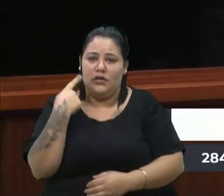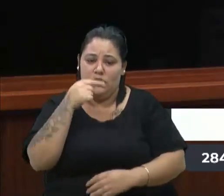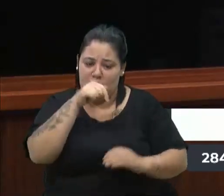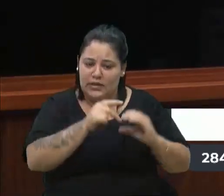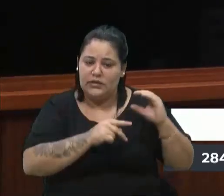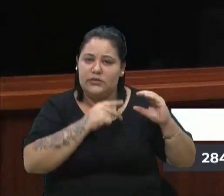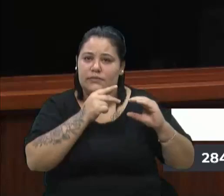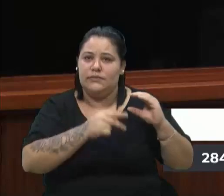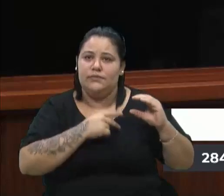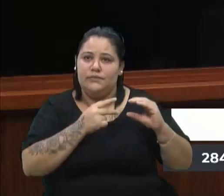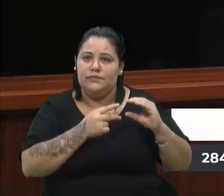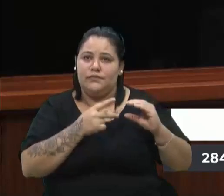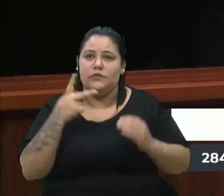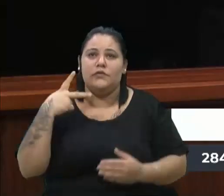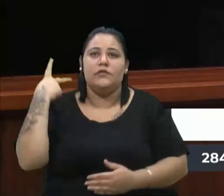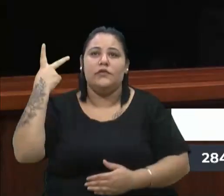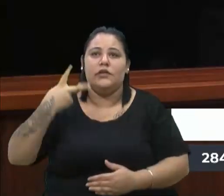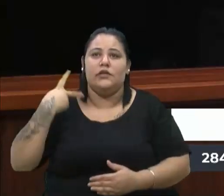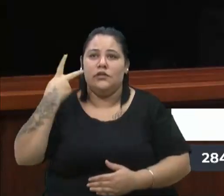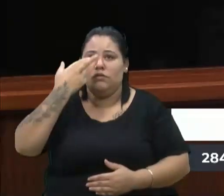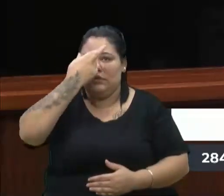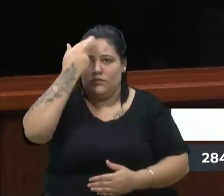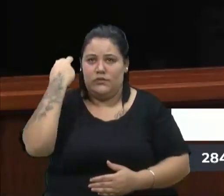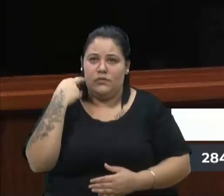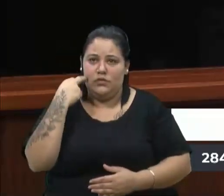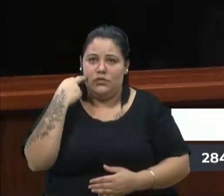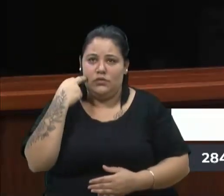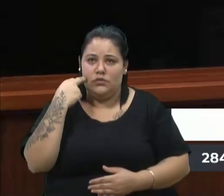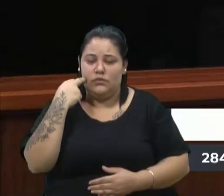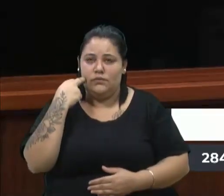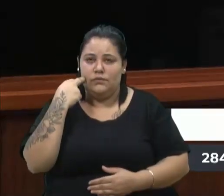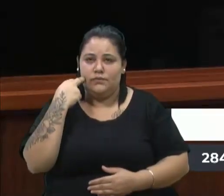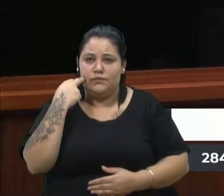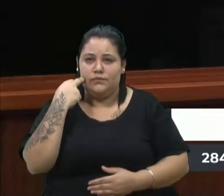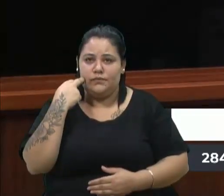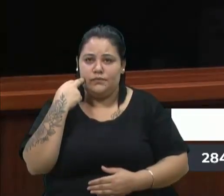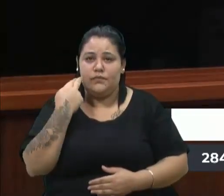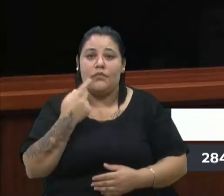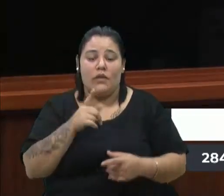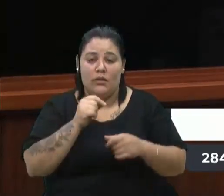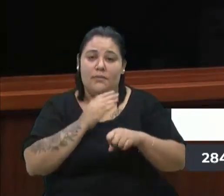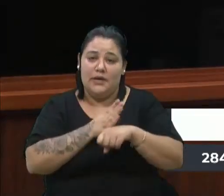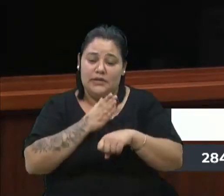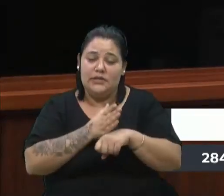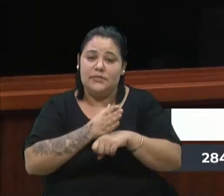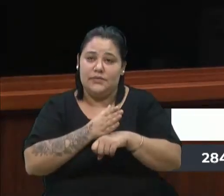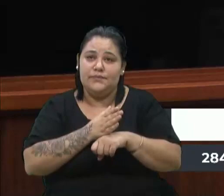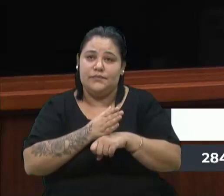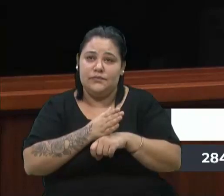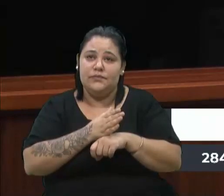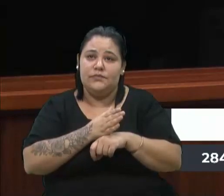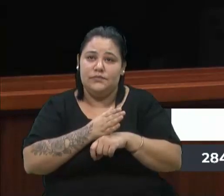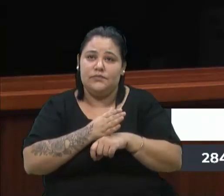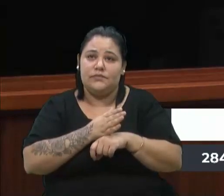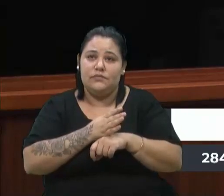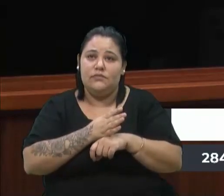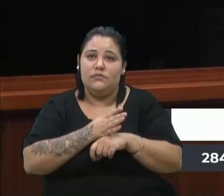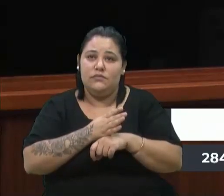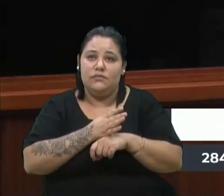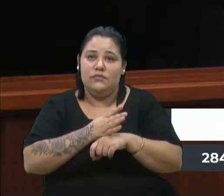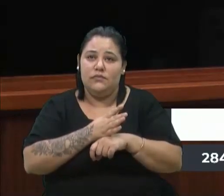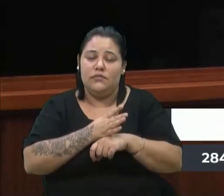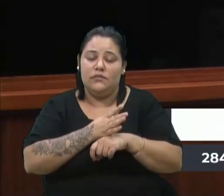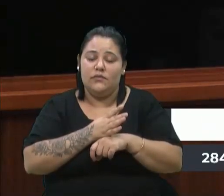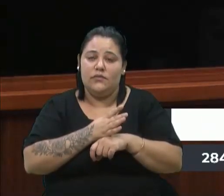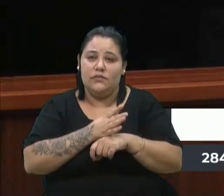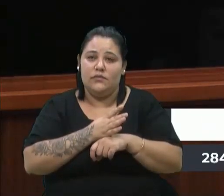casa, o vereador Rafael Bueno, que faz parte da direção da Maesa, o